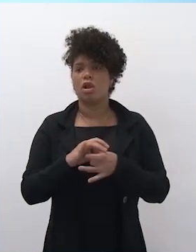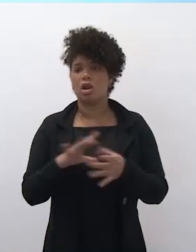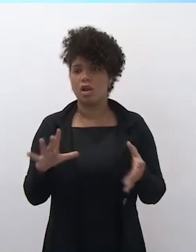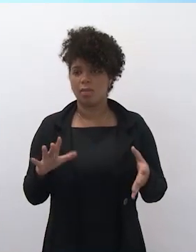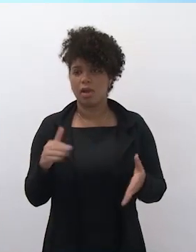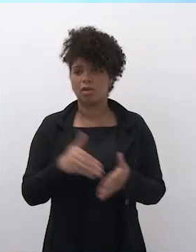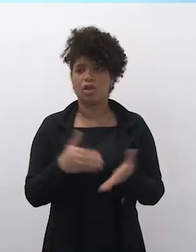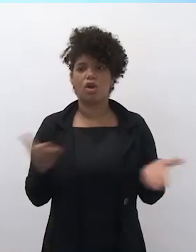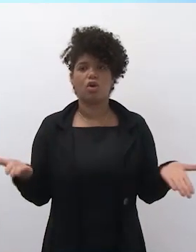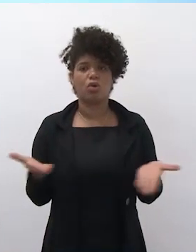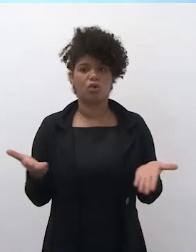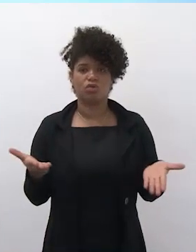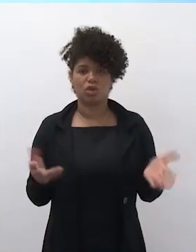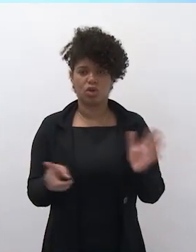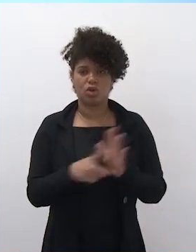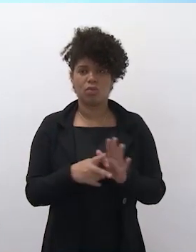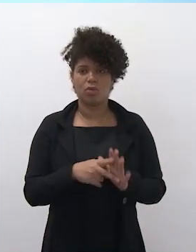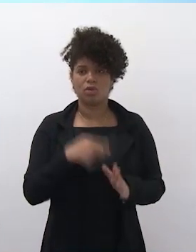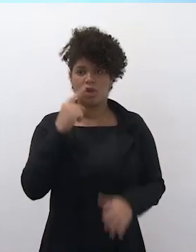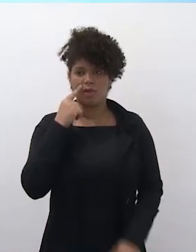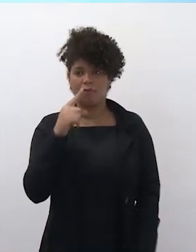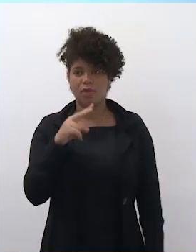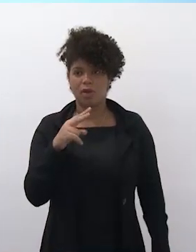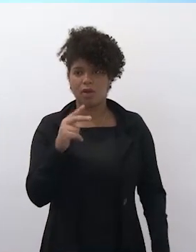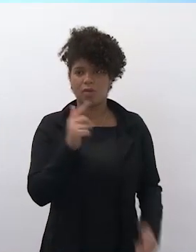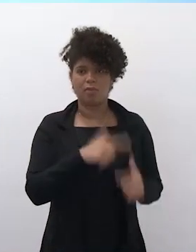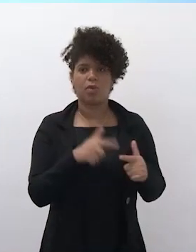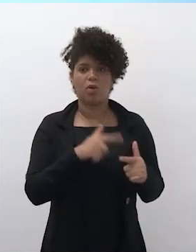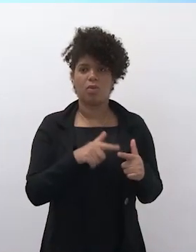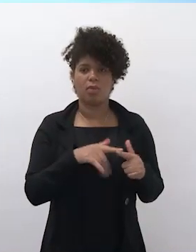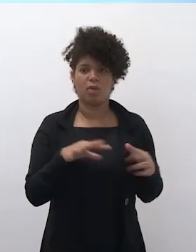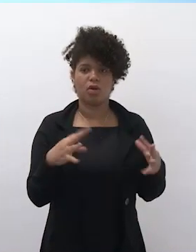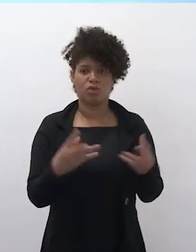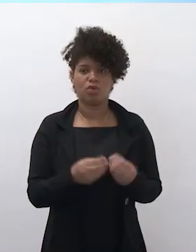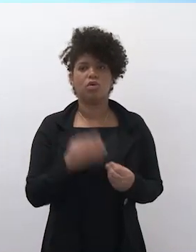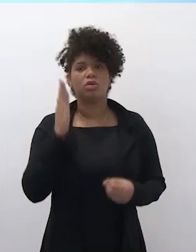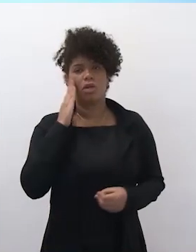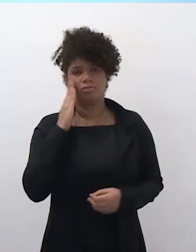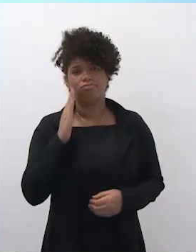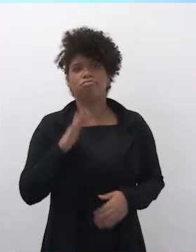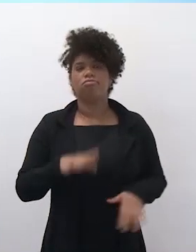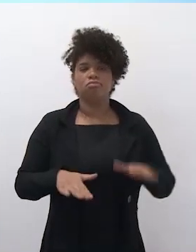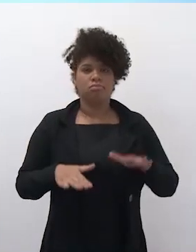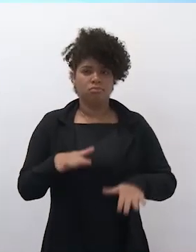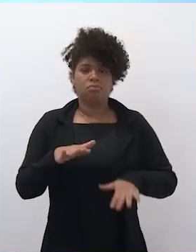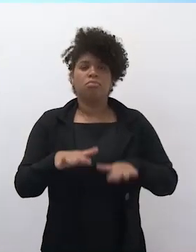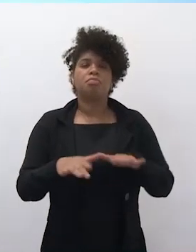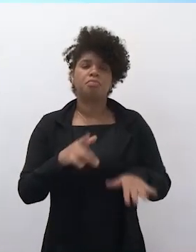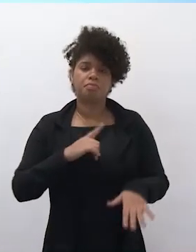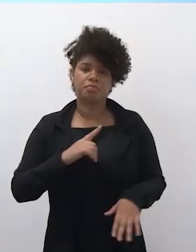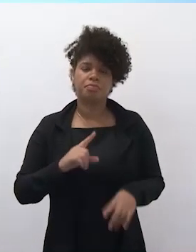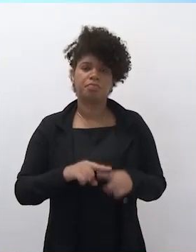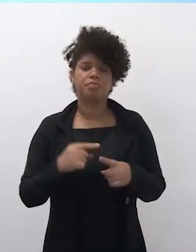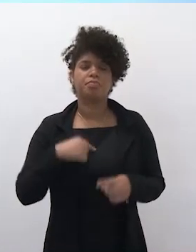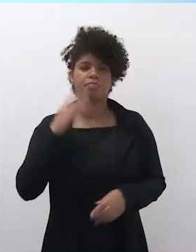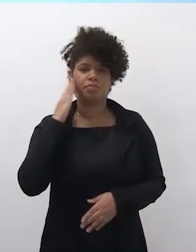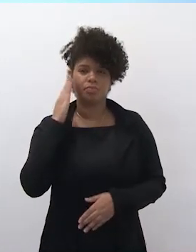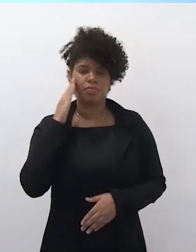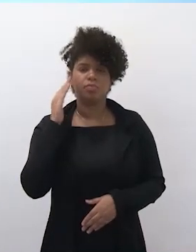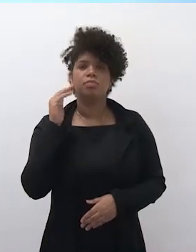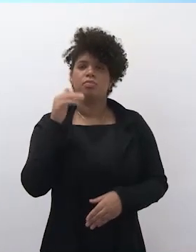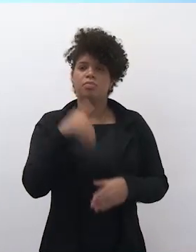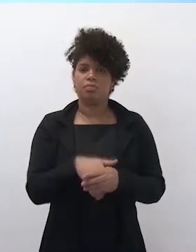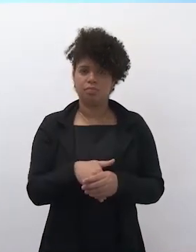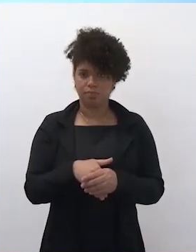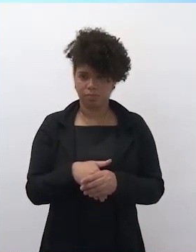até hoje, ela não conduz diretamente à resolução de problemas, né? Por mais que isso seja um grande passo. Então, a gente entende que votar, né, fazer o